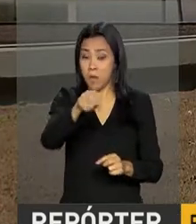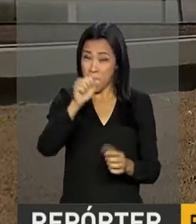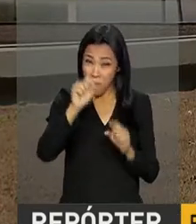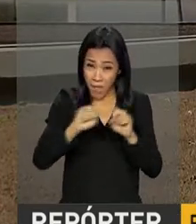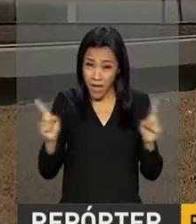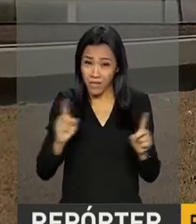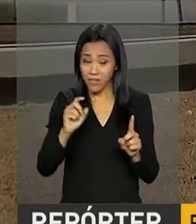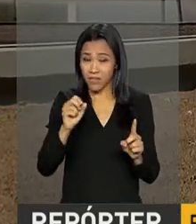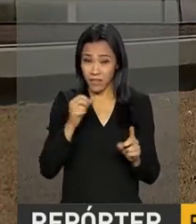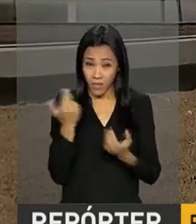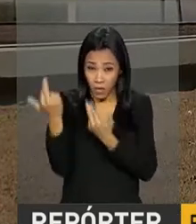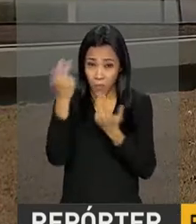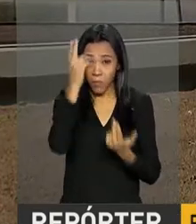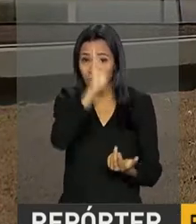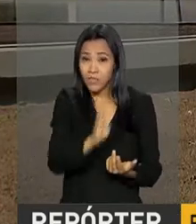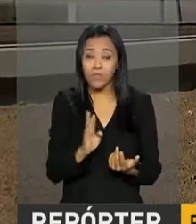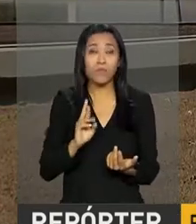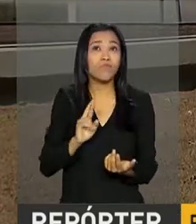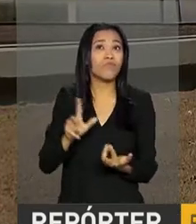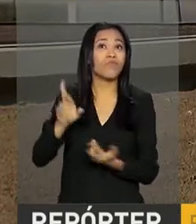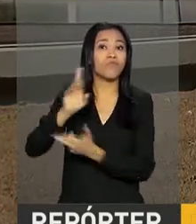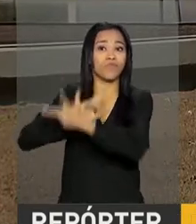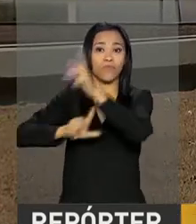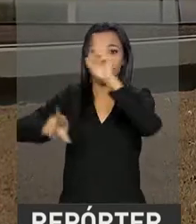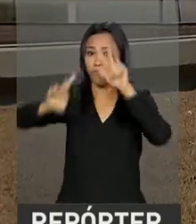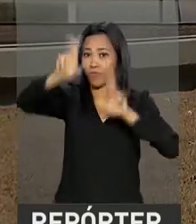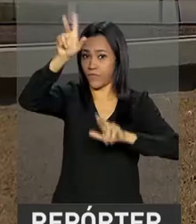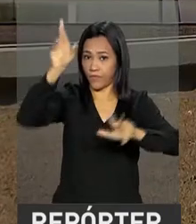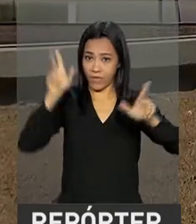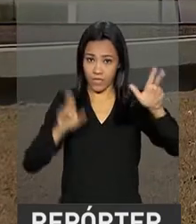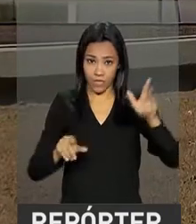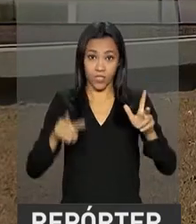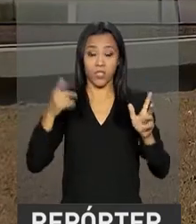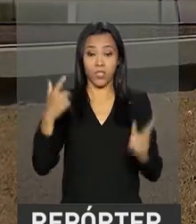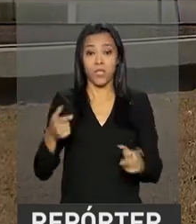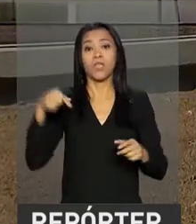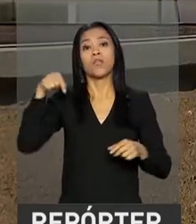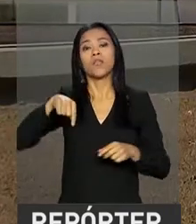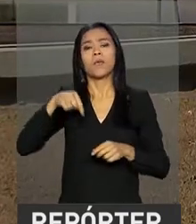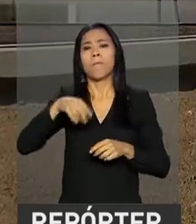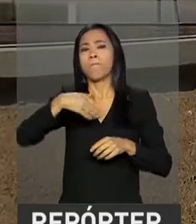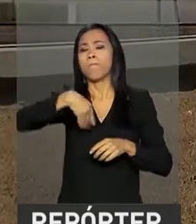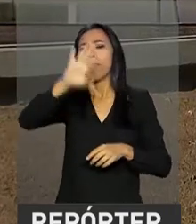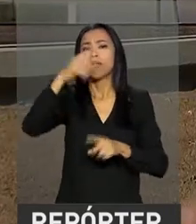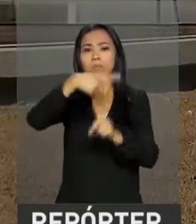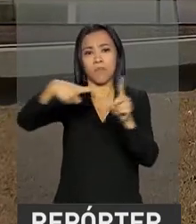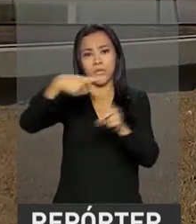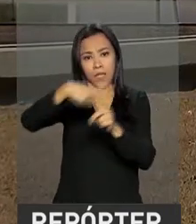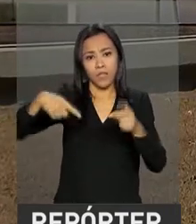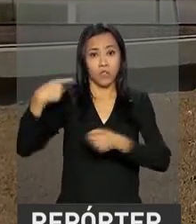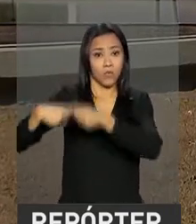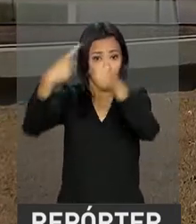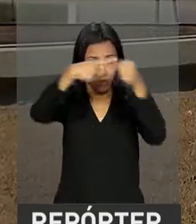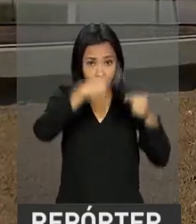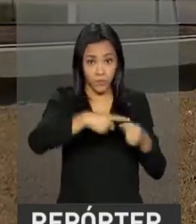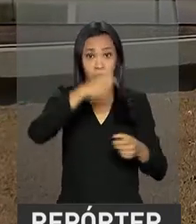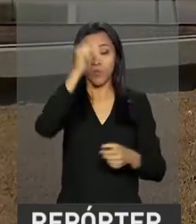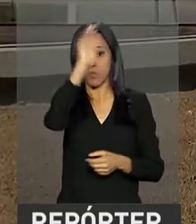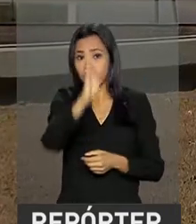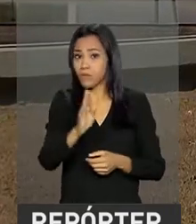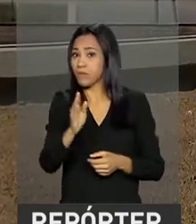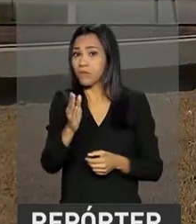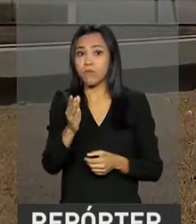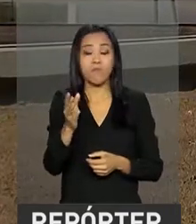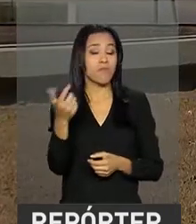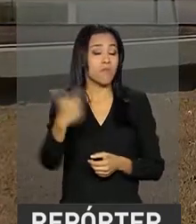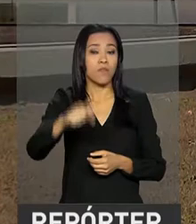restante do Brasil, por dois motivos. Segundo o Atlas Esgotos, mais da metade dos municípios brasileiros não coleta